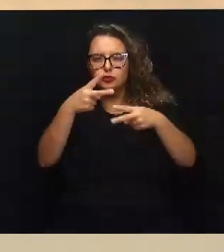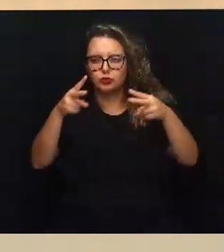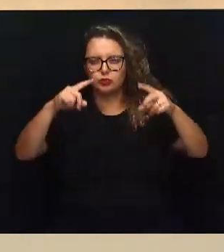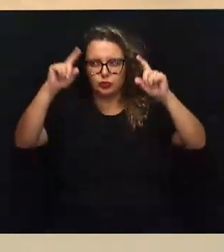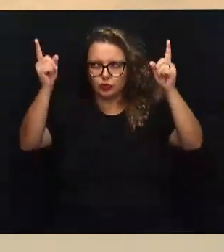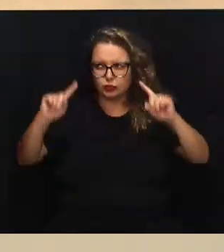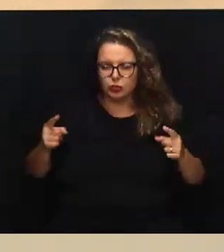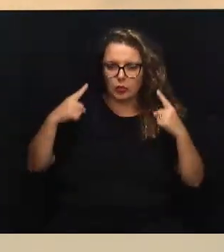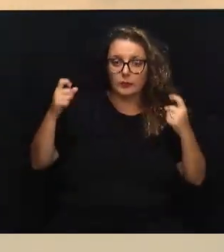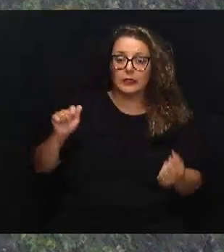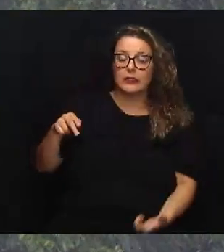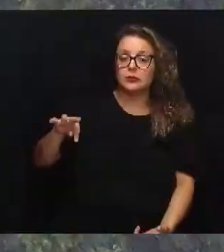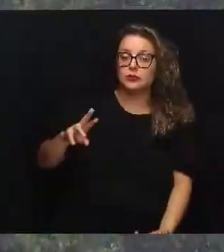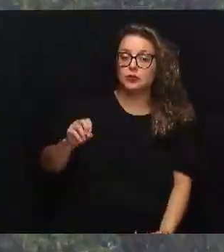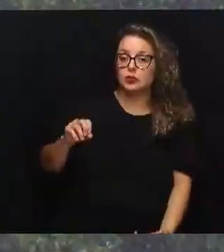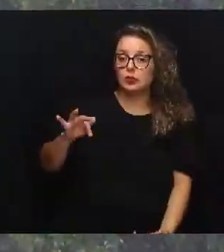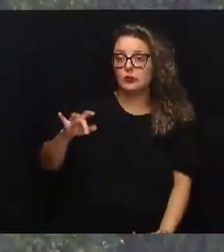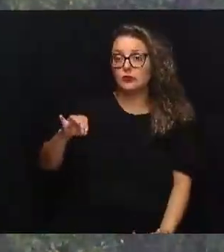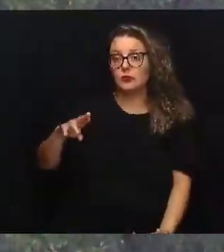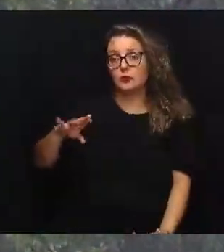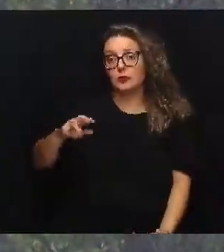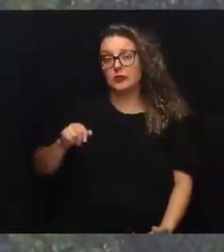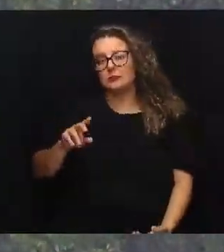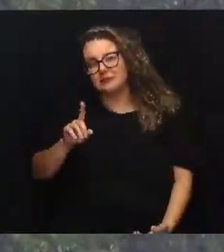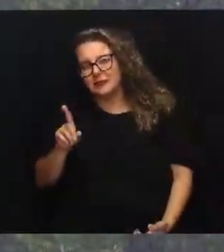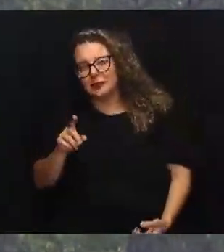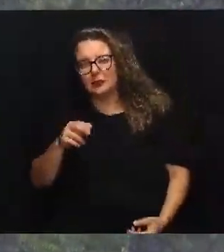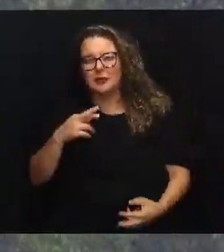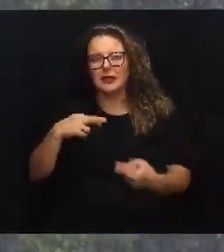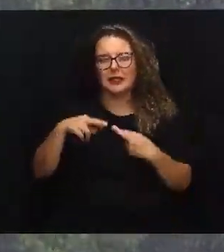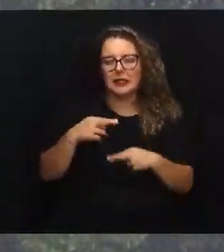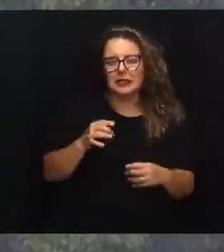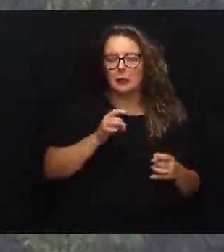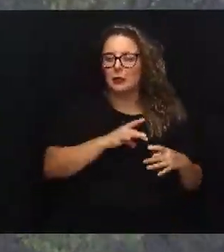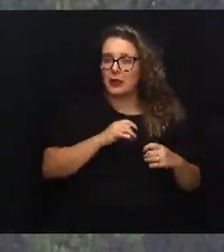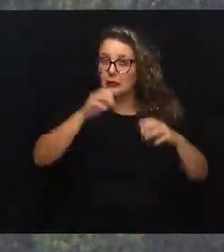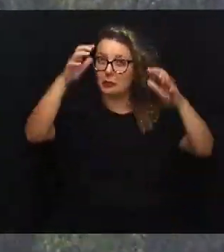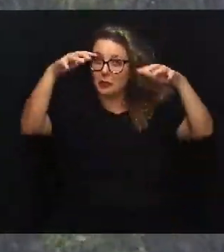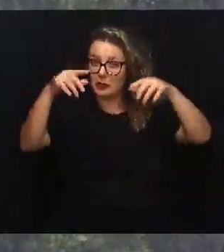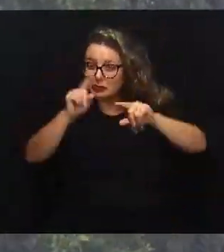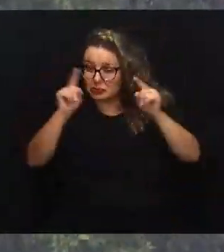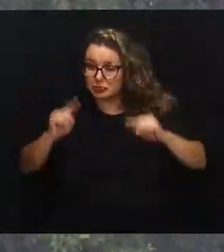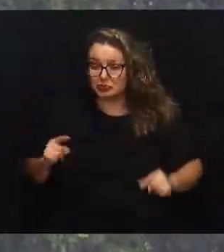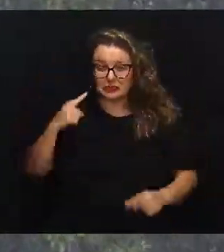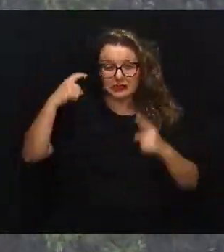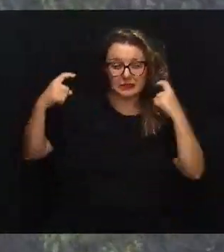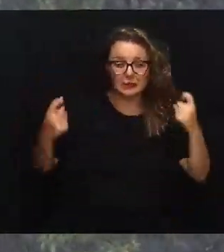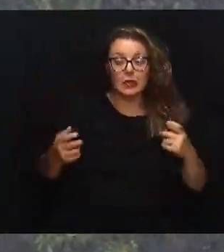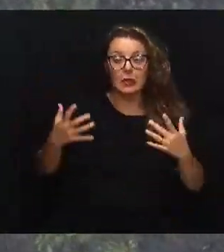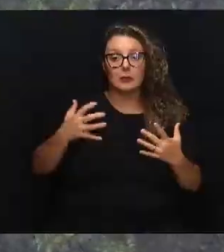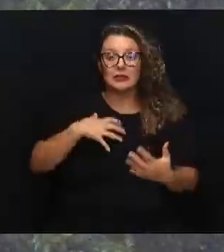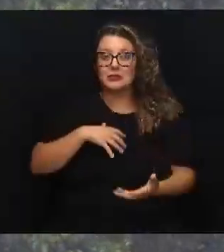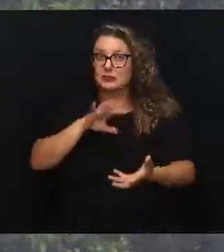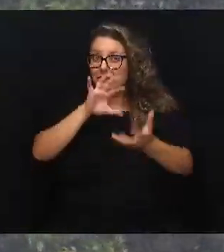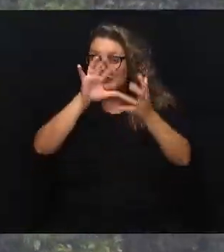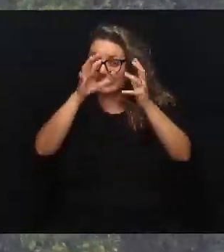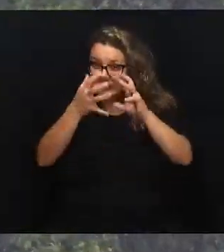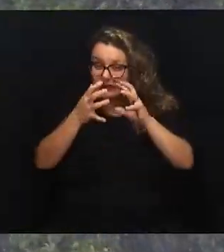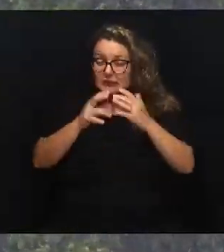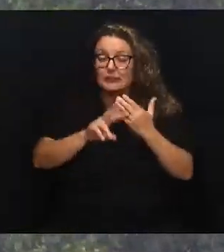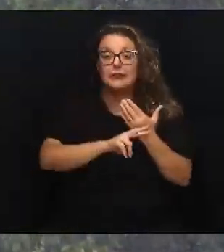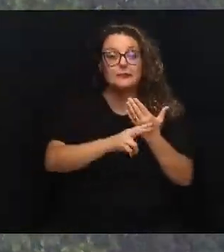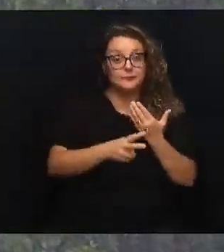de tempestade. Antrafobia não é tão relacionado ao medo de tempestade em si, mas sim das